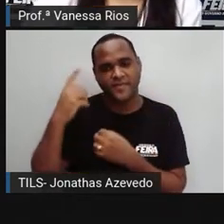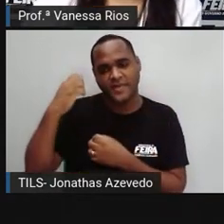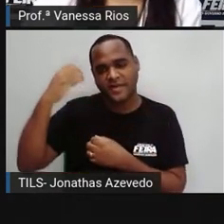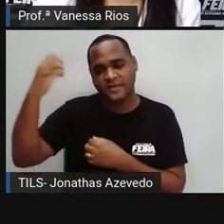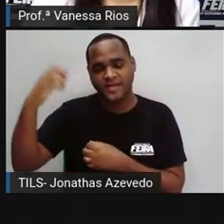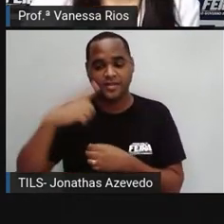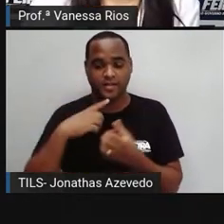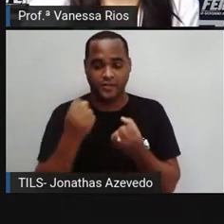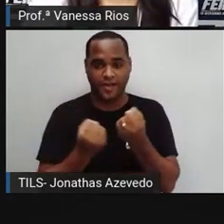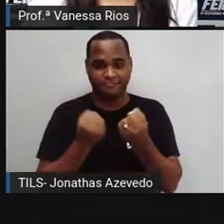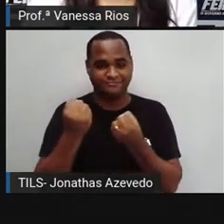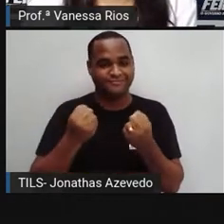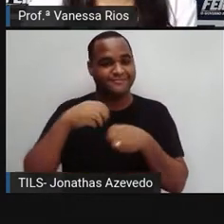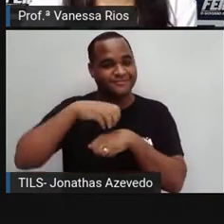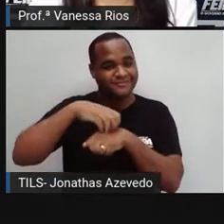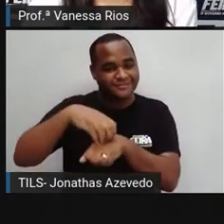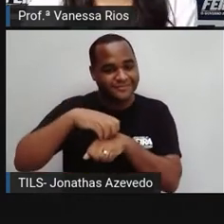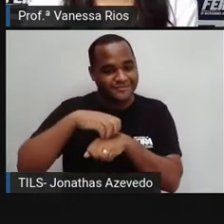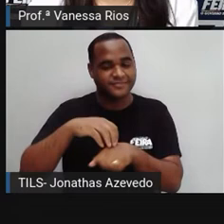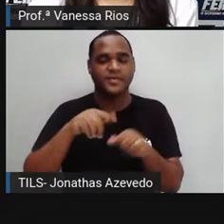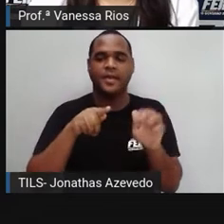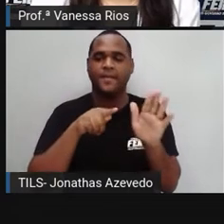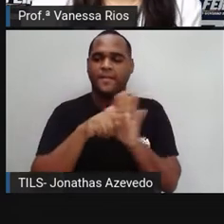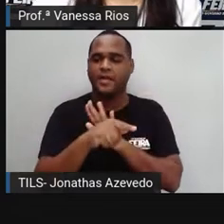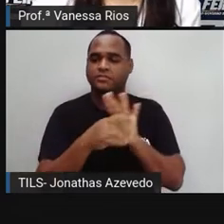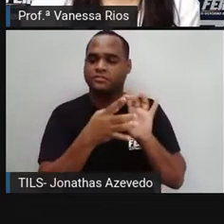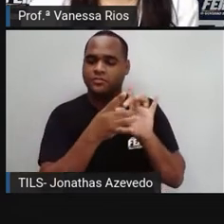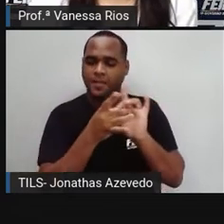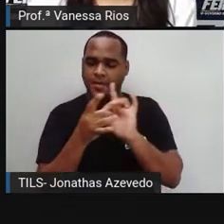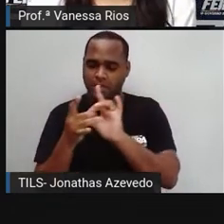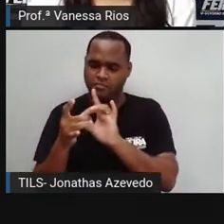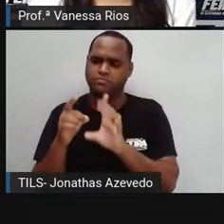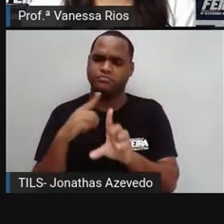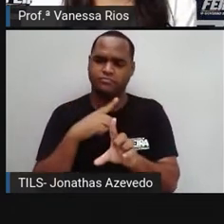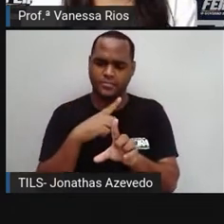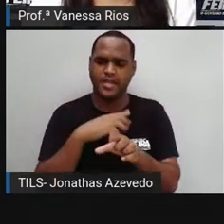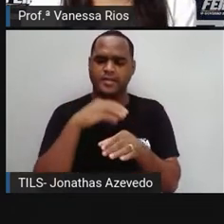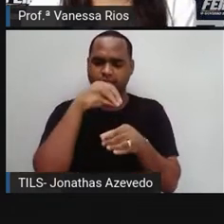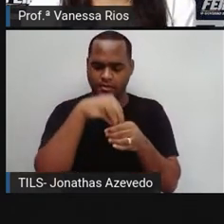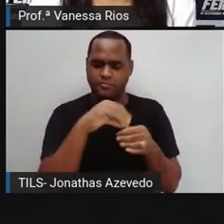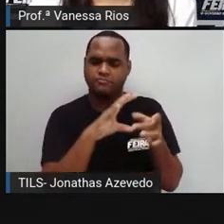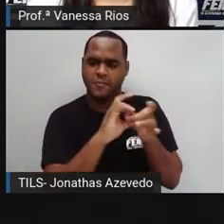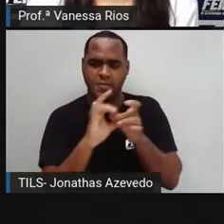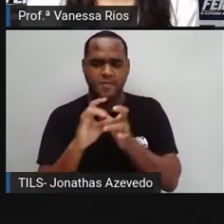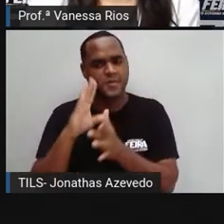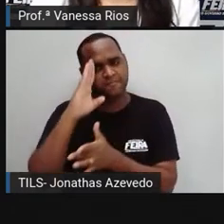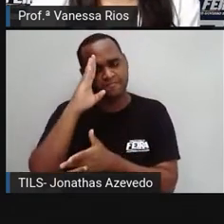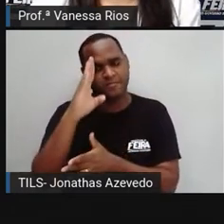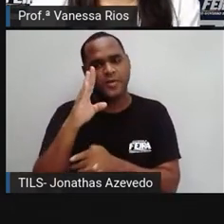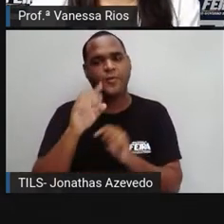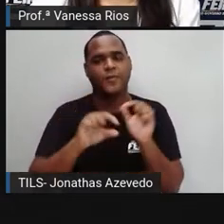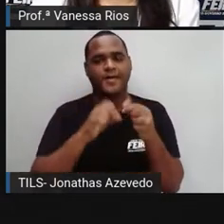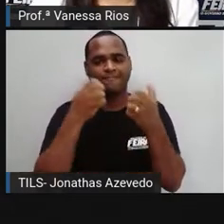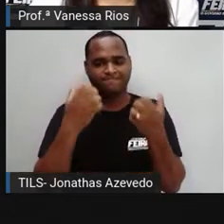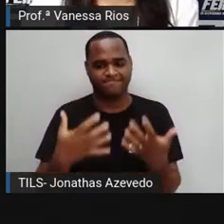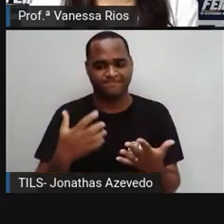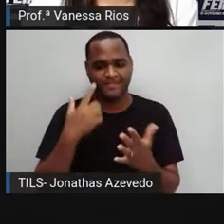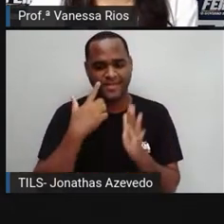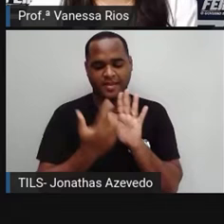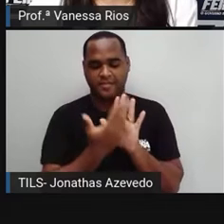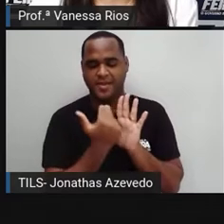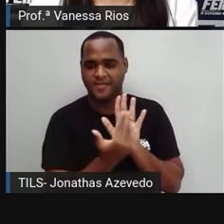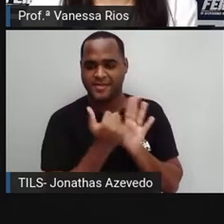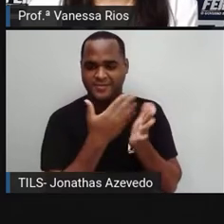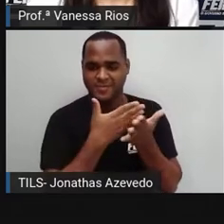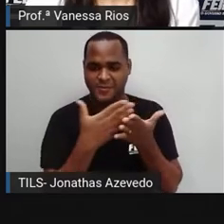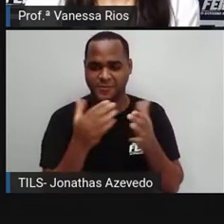de um carro? Então esta pergunta está justamente relacionada, direcionada à imagem que iniciou aí a